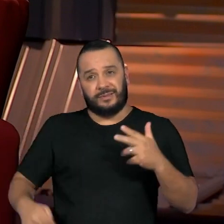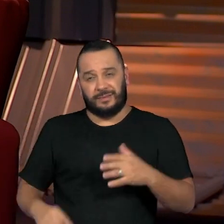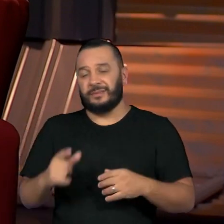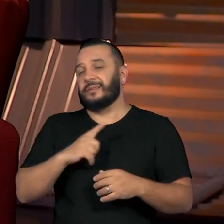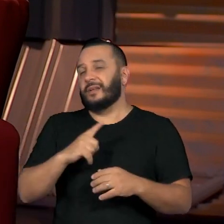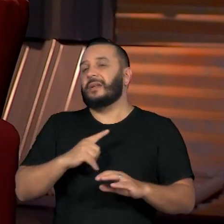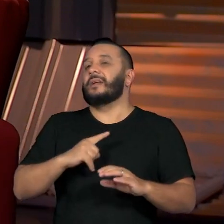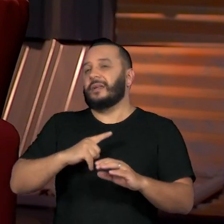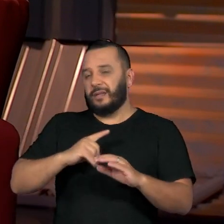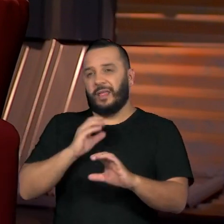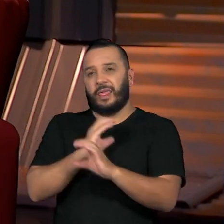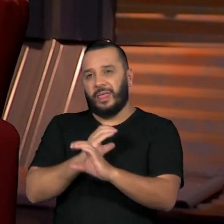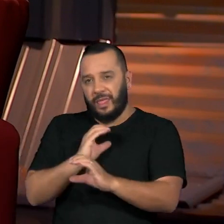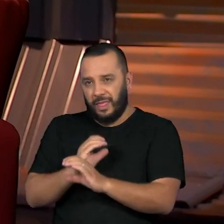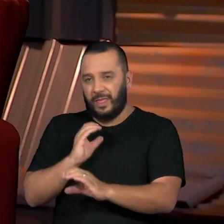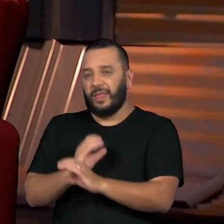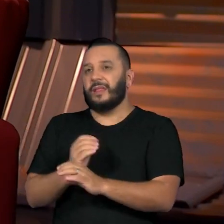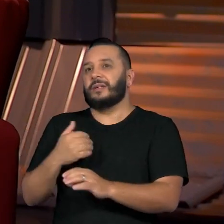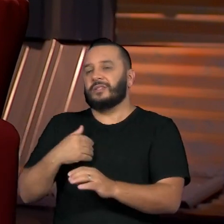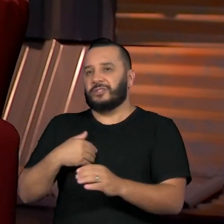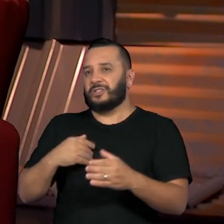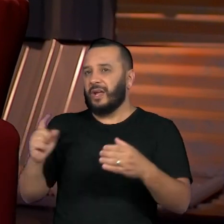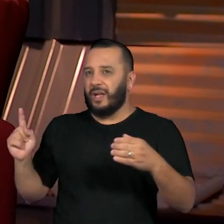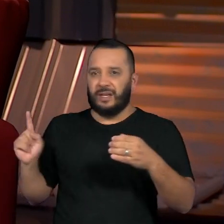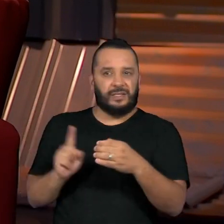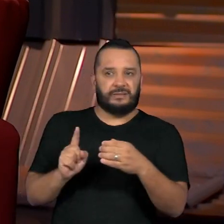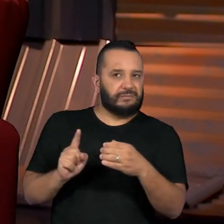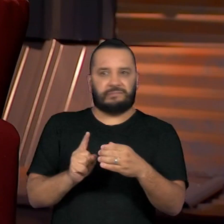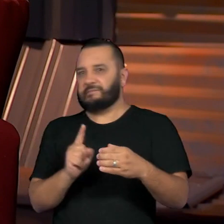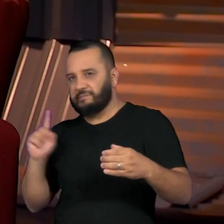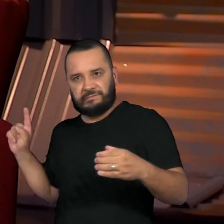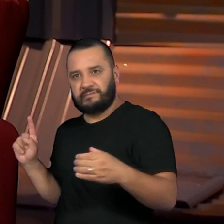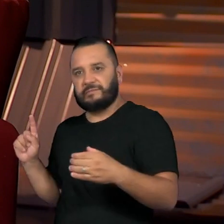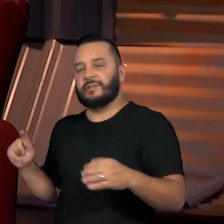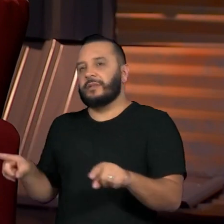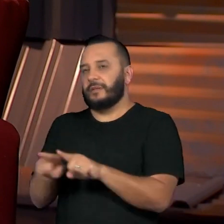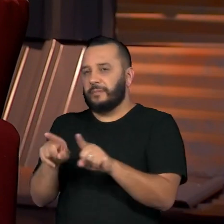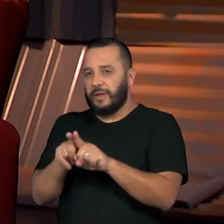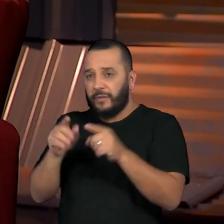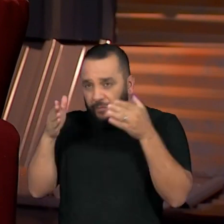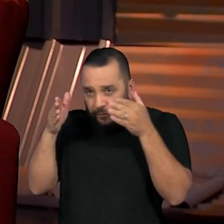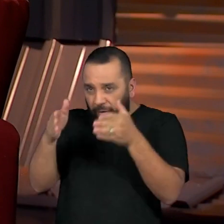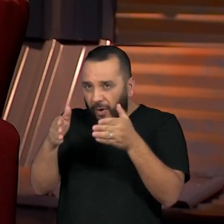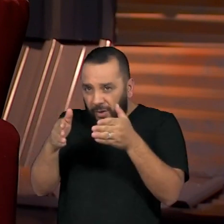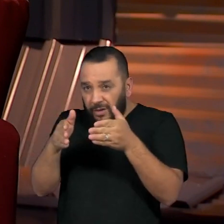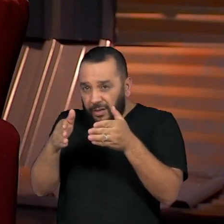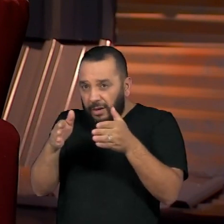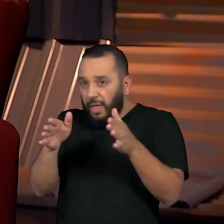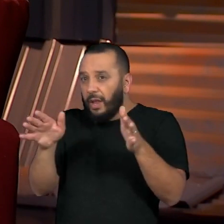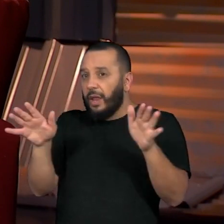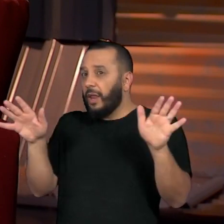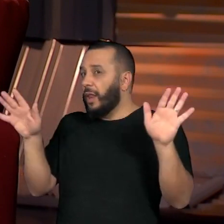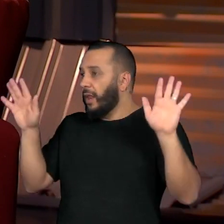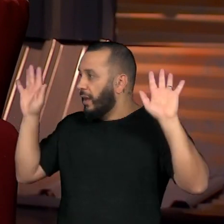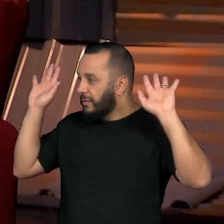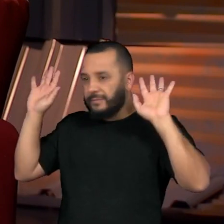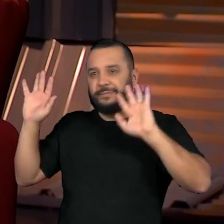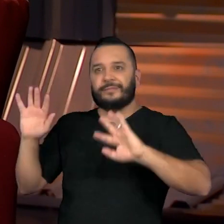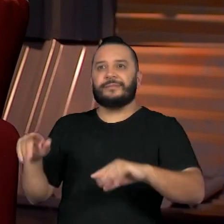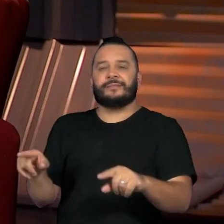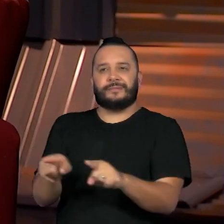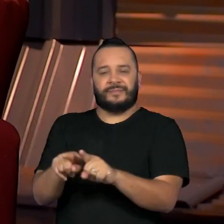comunicação e socialização, é hiperfoco, é disfunção do processamento sensorial, que quer dizer essa sensibilidade